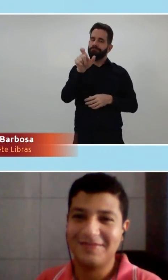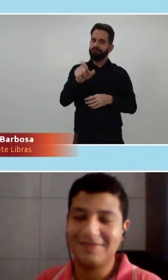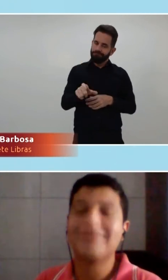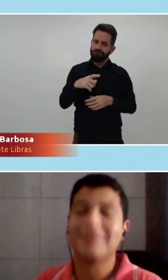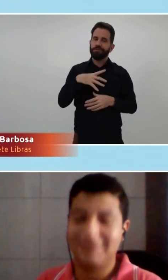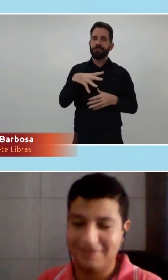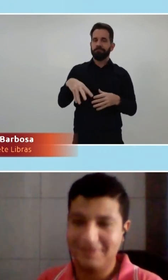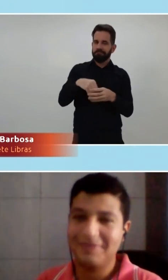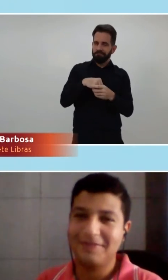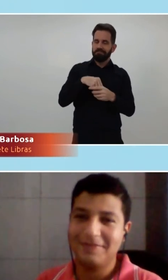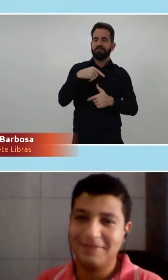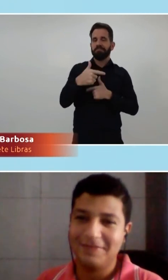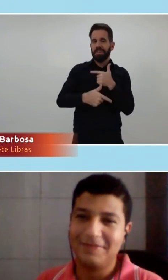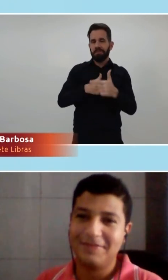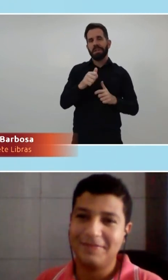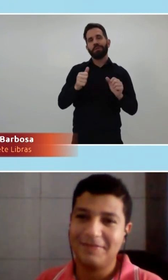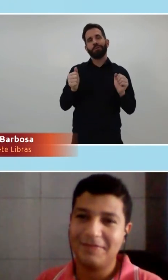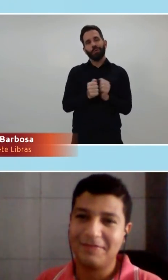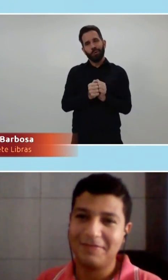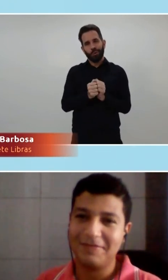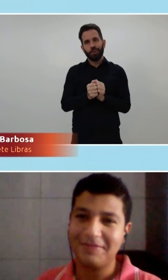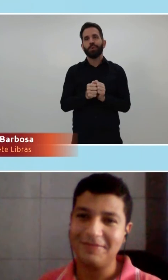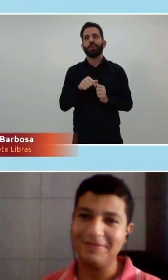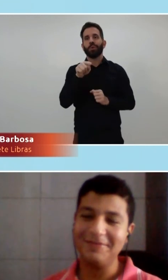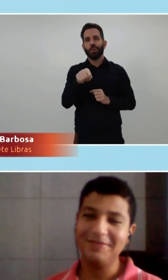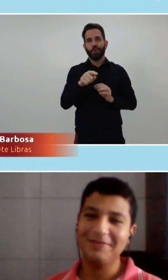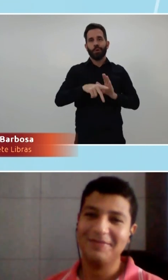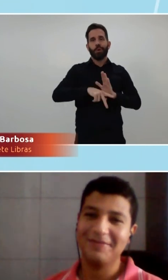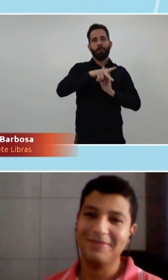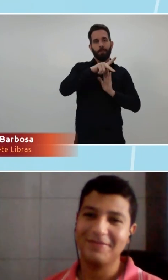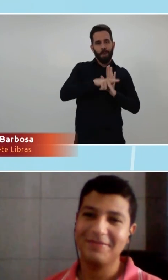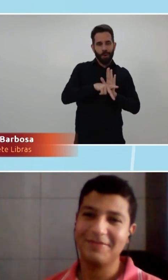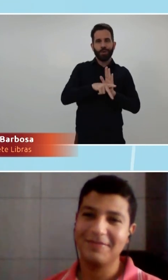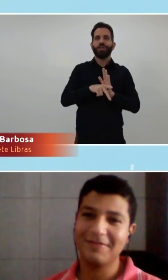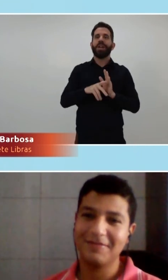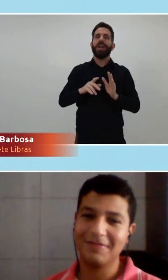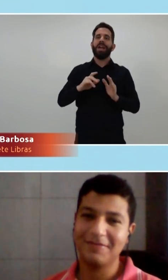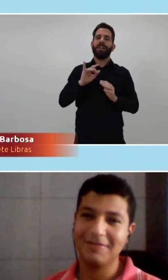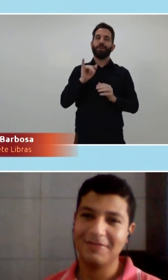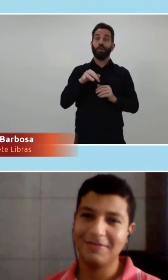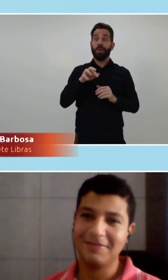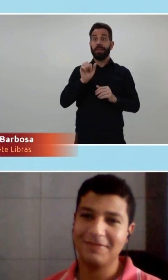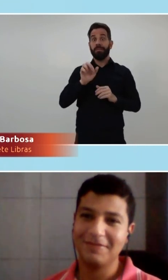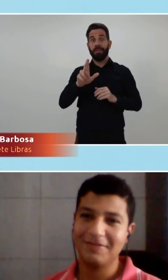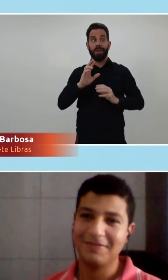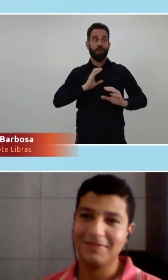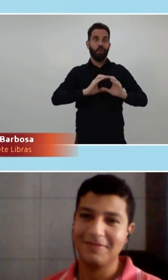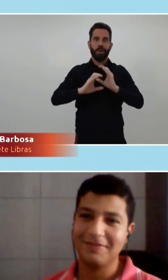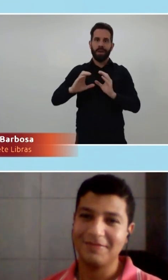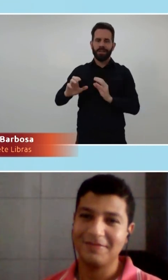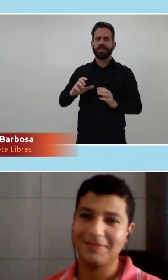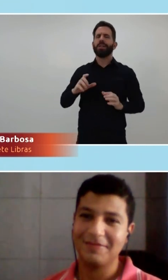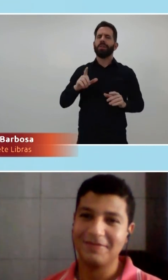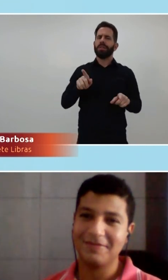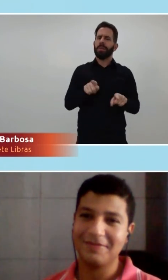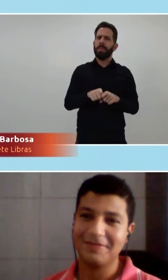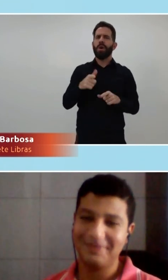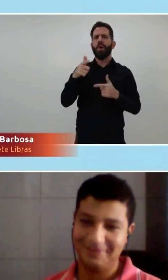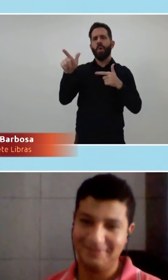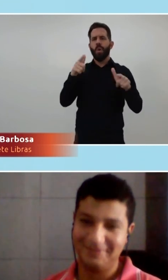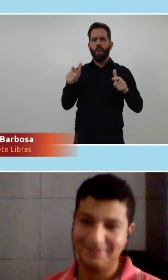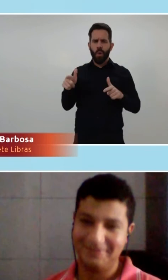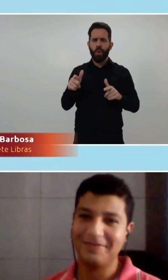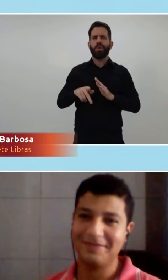integrantes do projeto Intercomunicação, então ele está fazendo essa apresentação aqui com a gente, além de outros projetos que daqui a pouquinho a gente fala sobre eles. Eu tenho outras coisas bem interessantes que